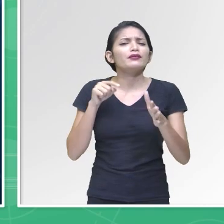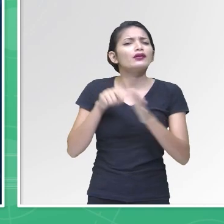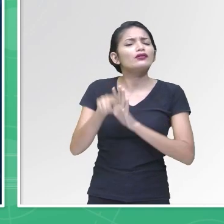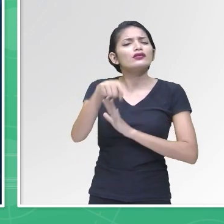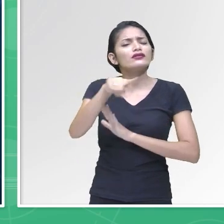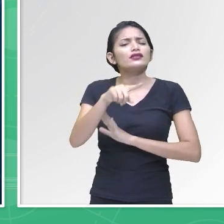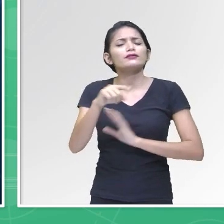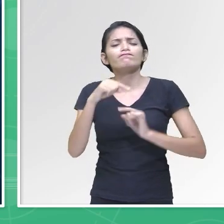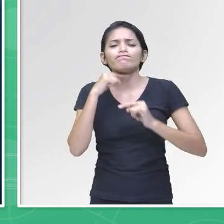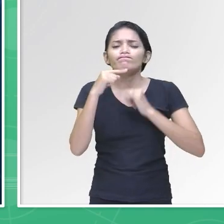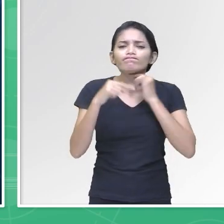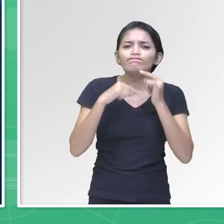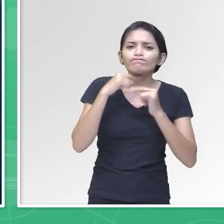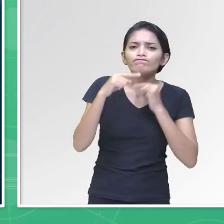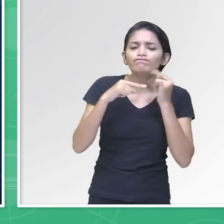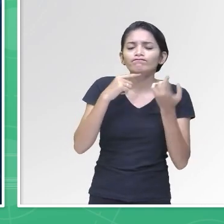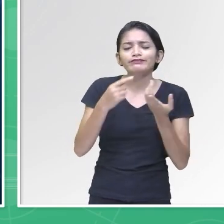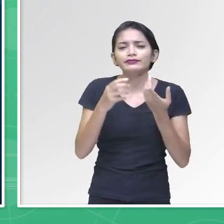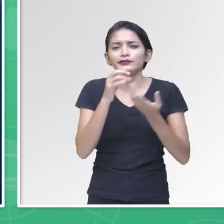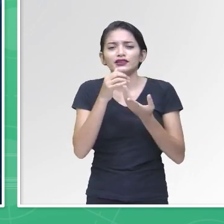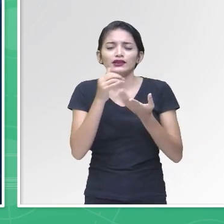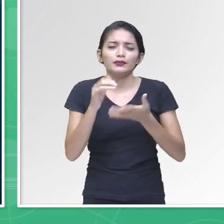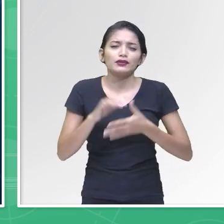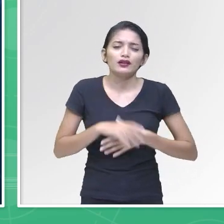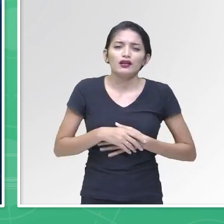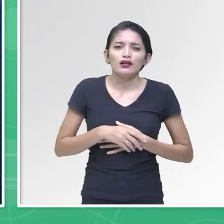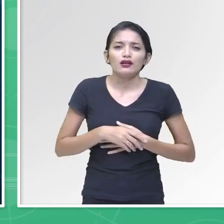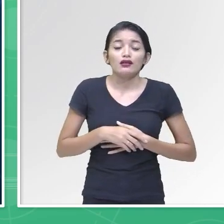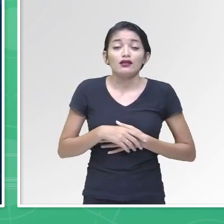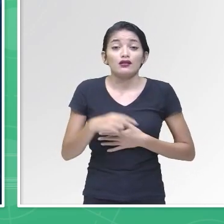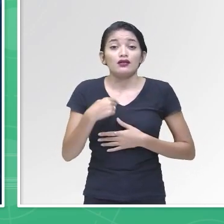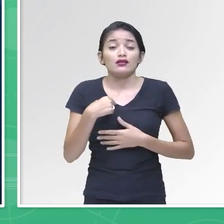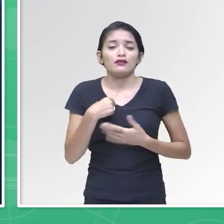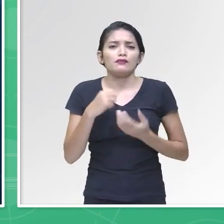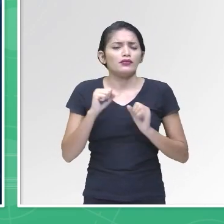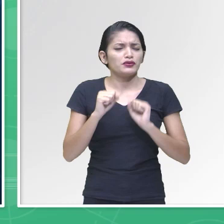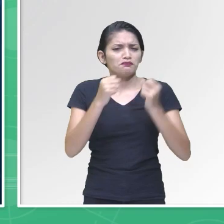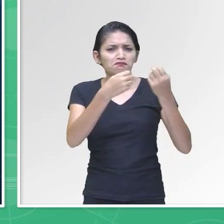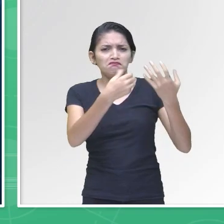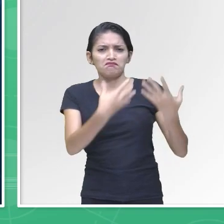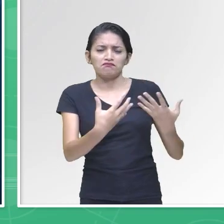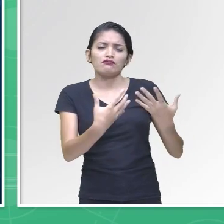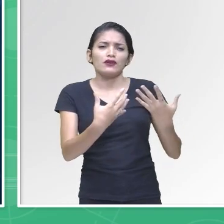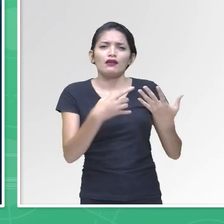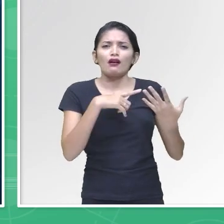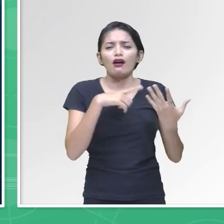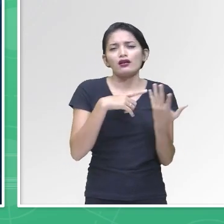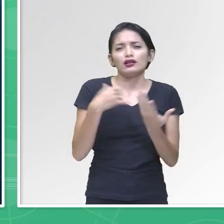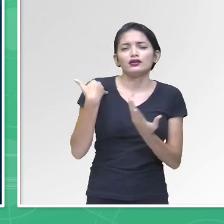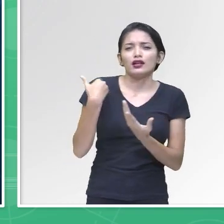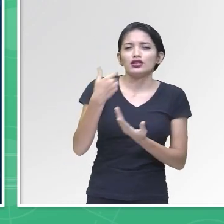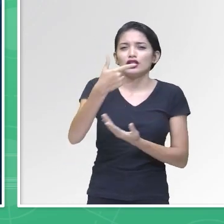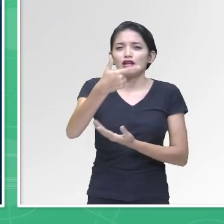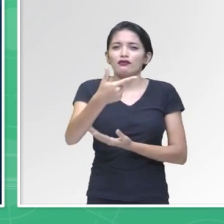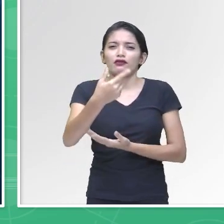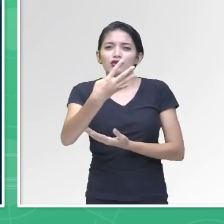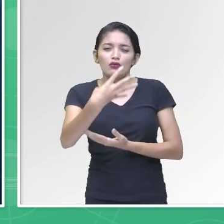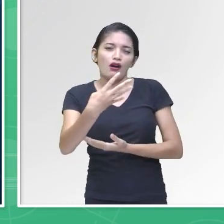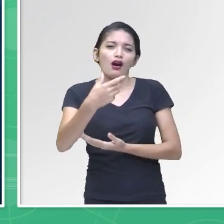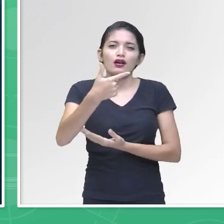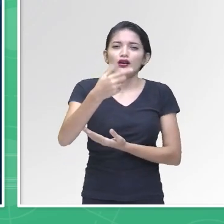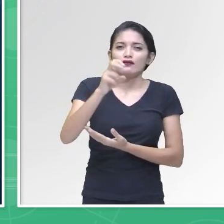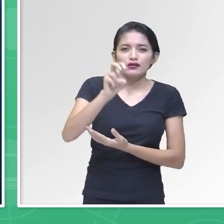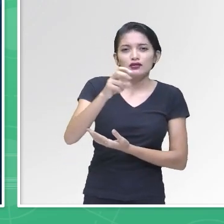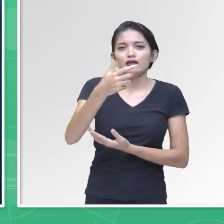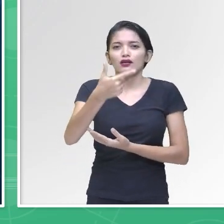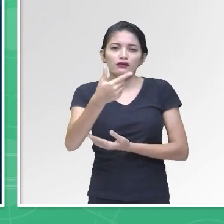está fazendo. Eu tenho, por exemplo, você pode dizer, eu tenho 24 anos, 25,